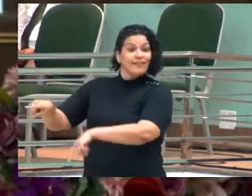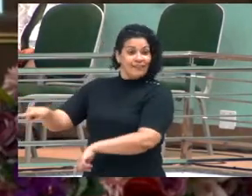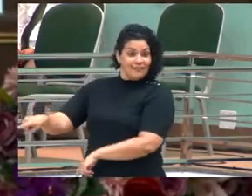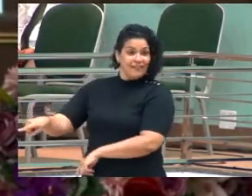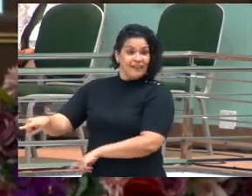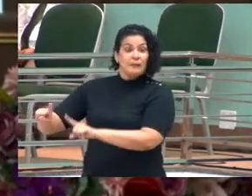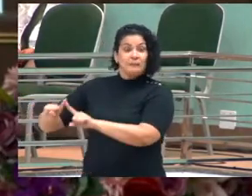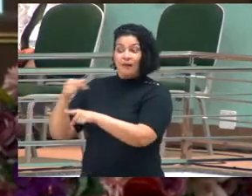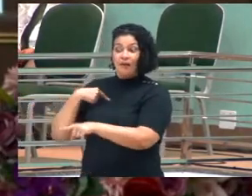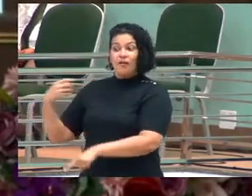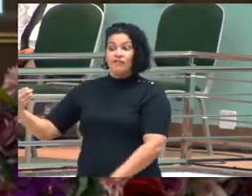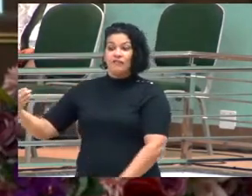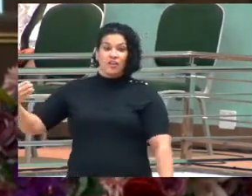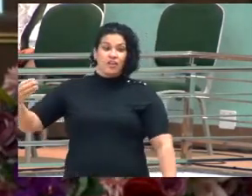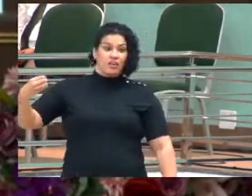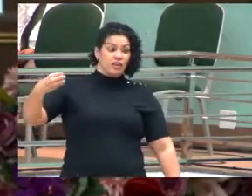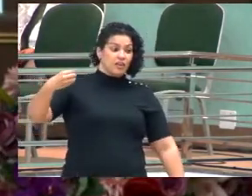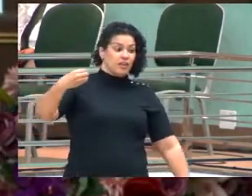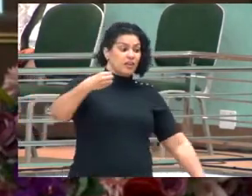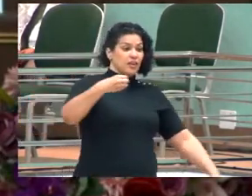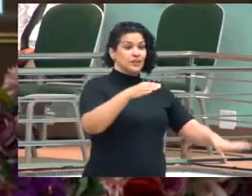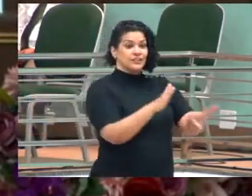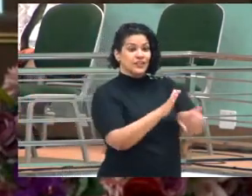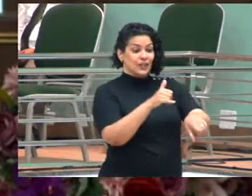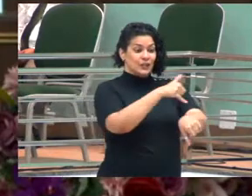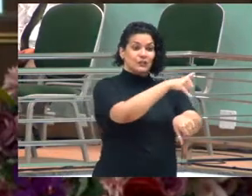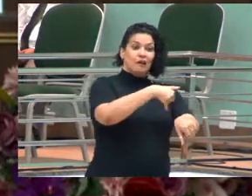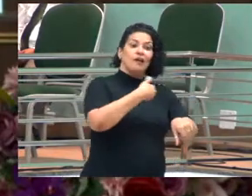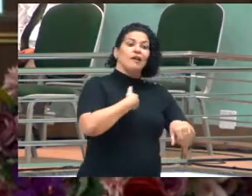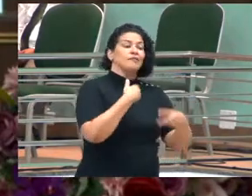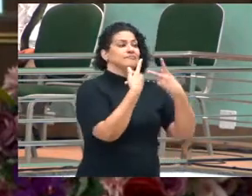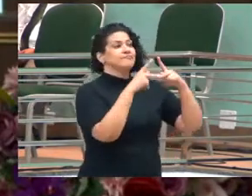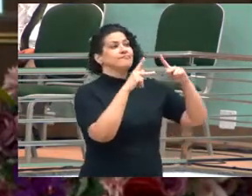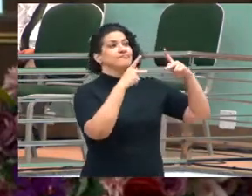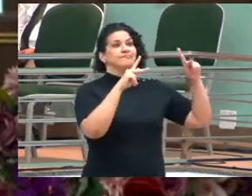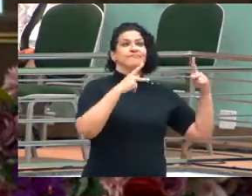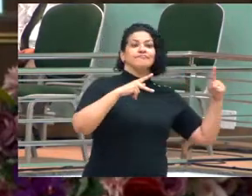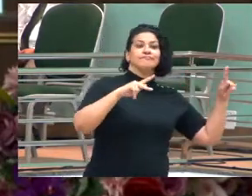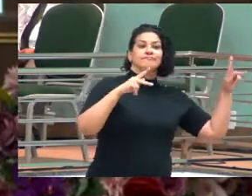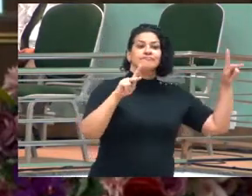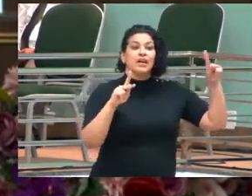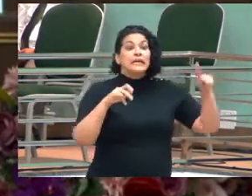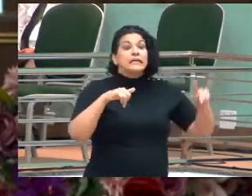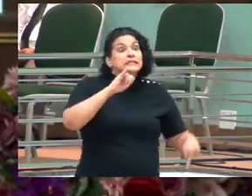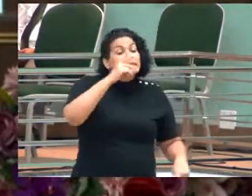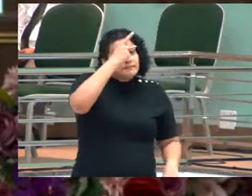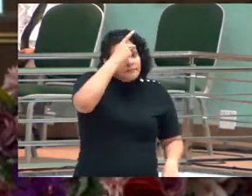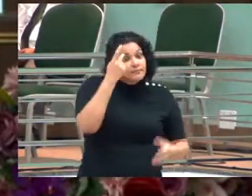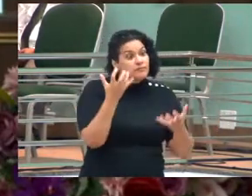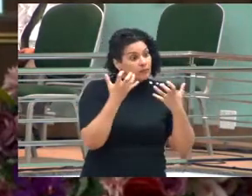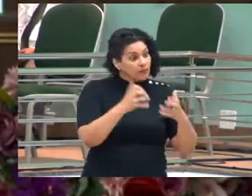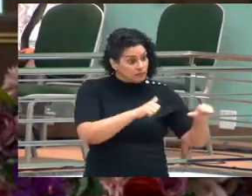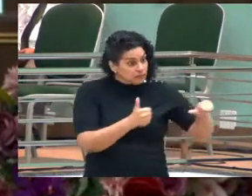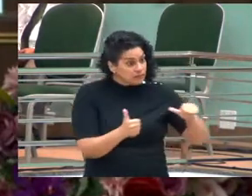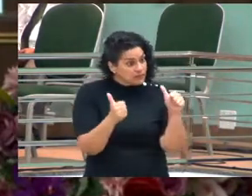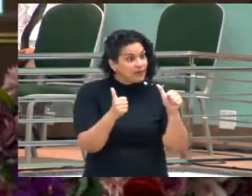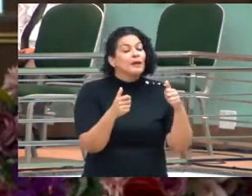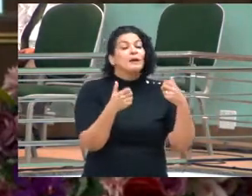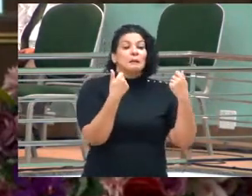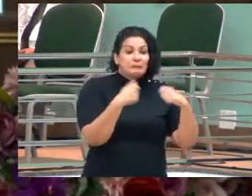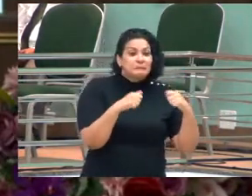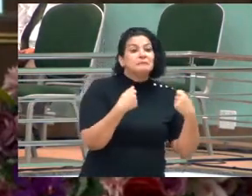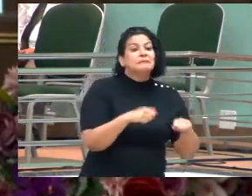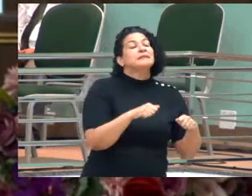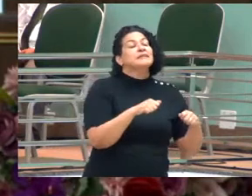E aqueles que queriam ser batizados, eles tinham que descer 2 quilômetros até o Rio Jordão. Imagine para